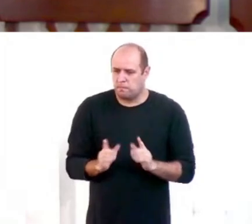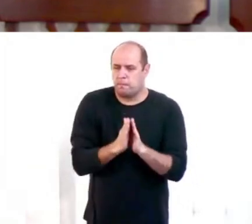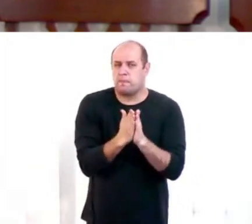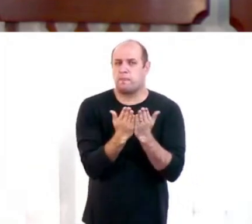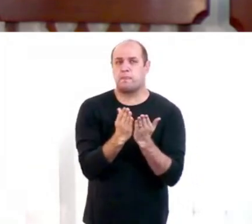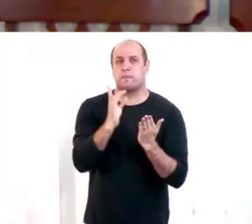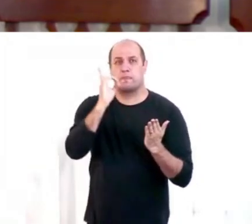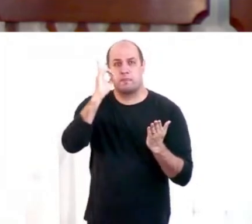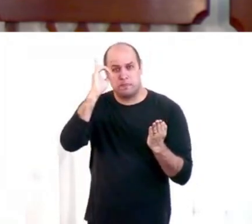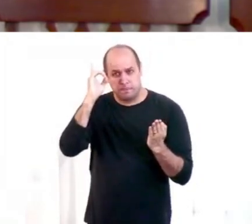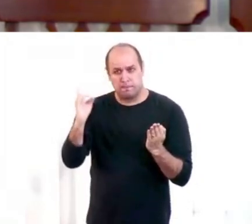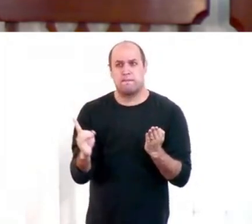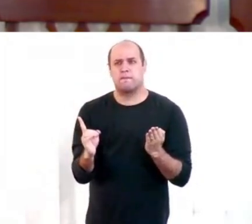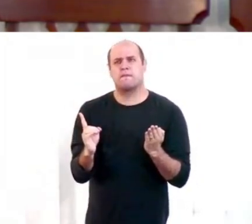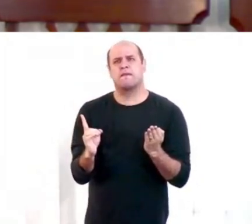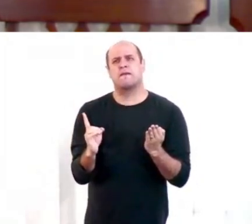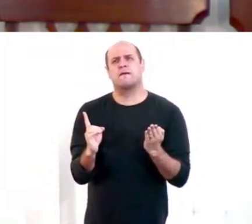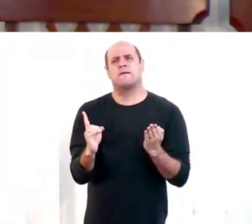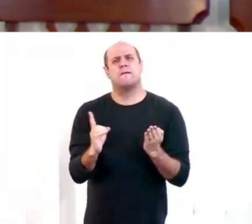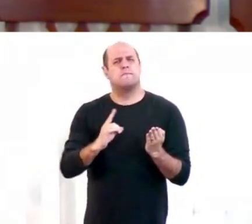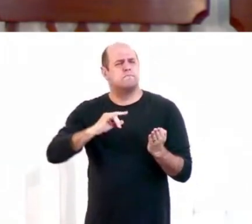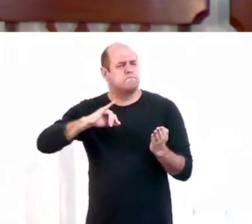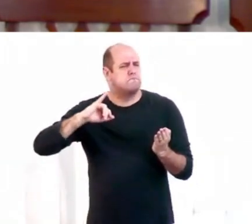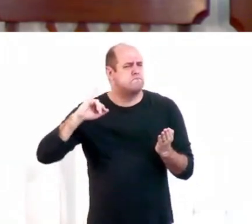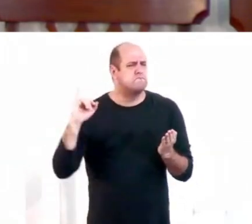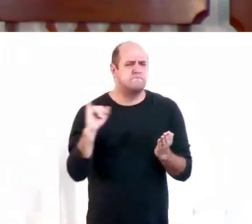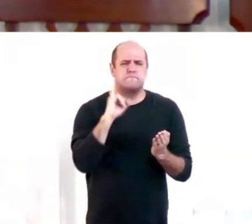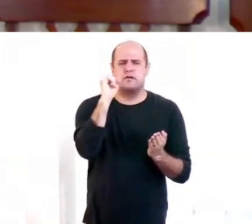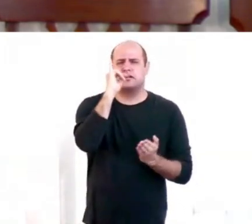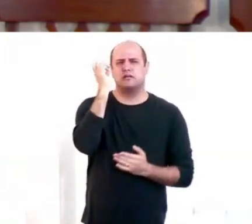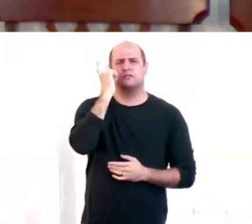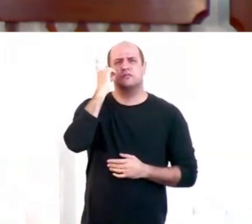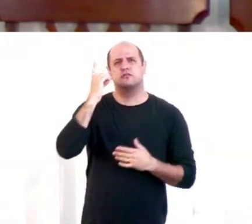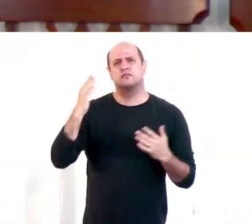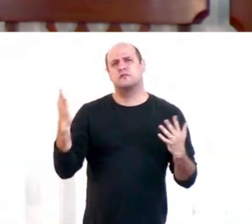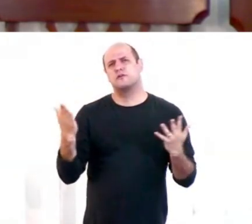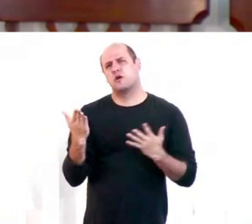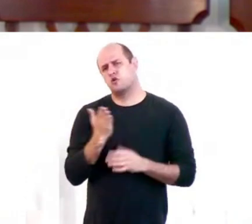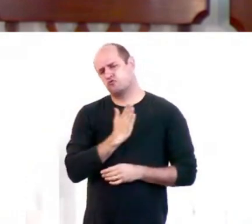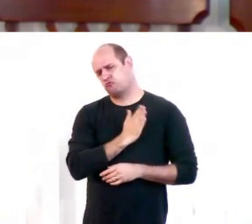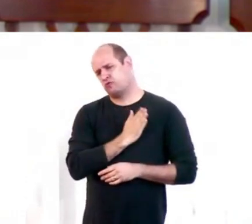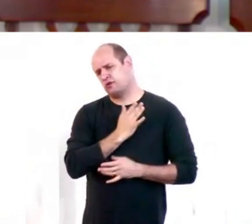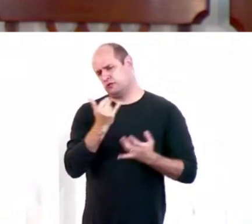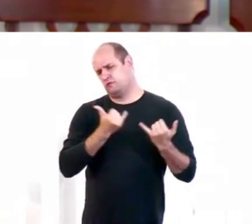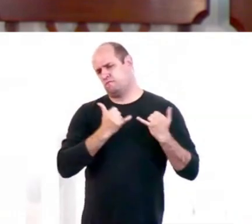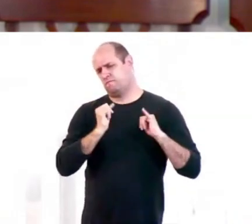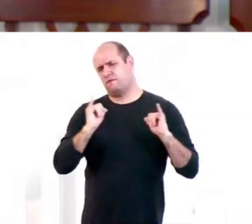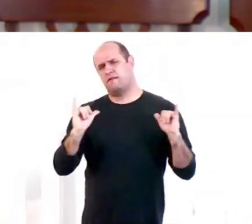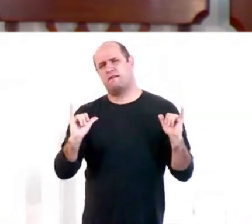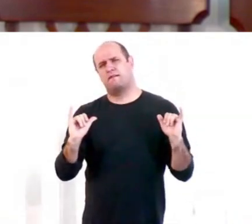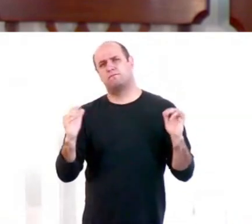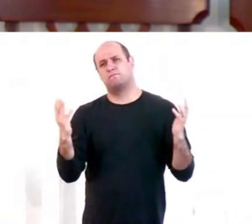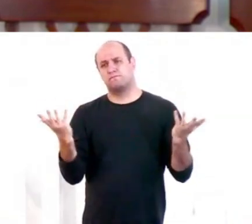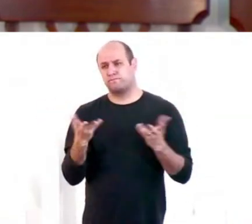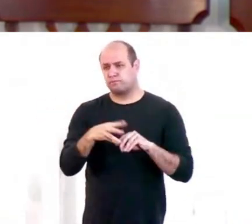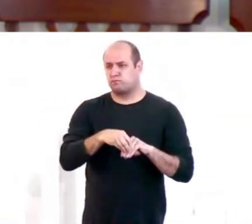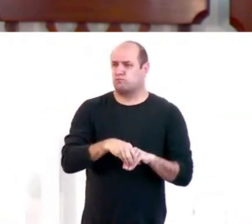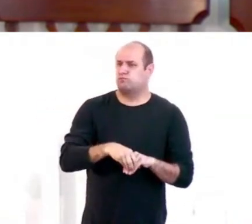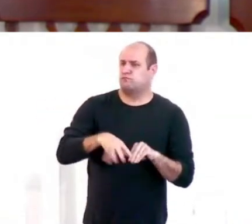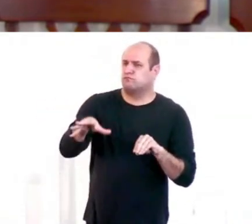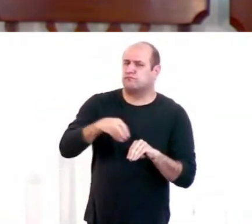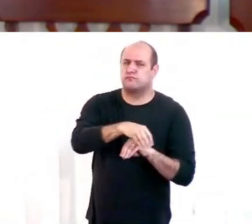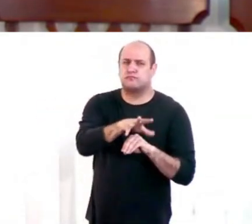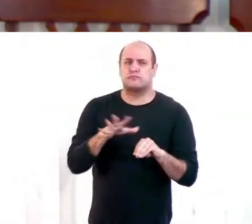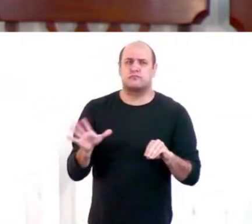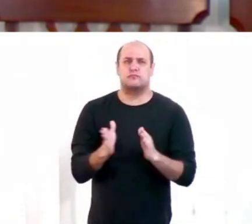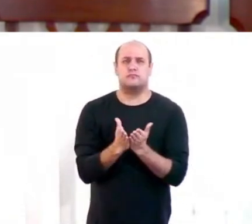Senhor é preciosa para os nossos dias, para o nosso coração, e eu quero compartilhar essa palavra que